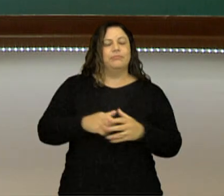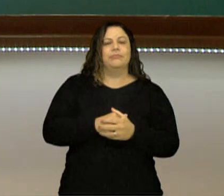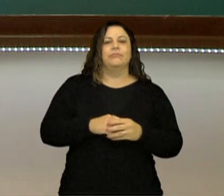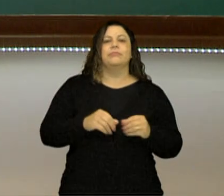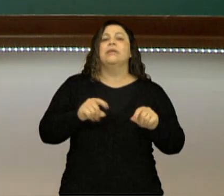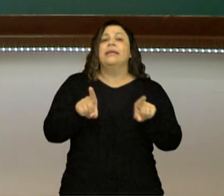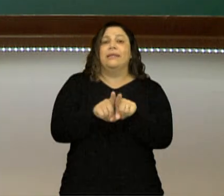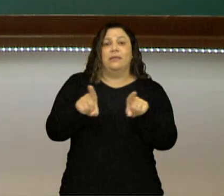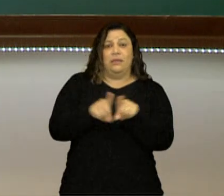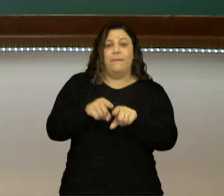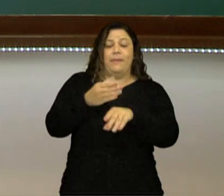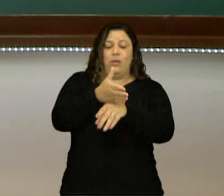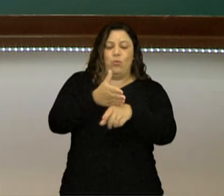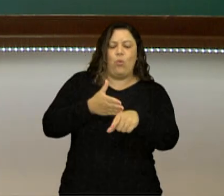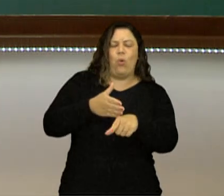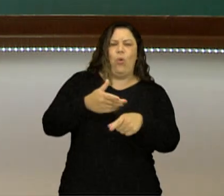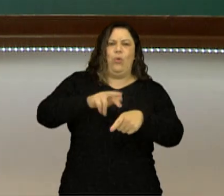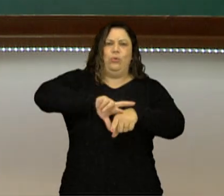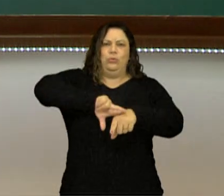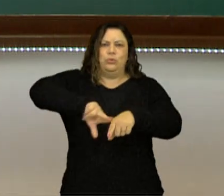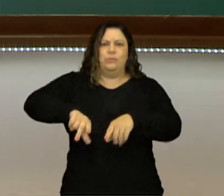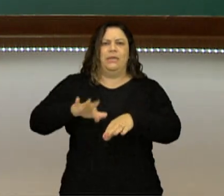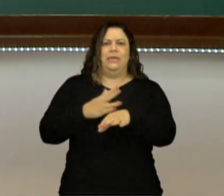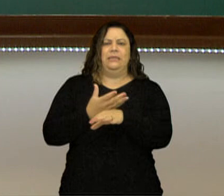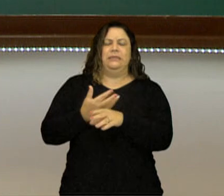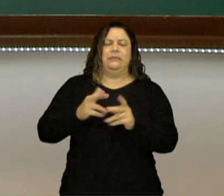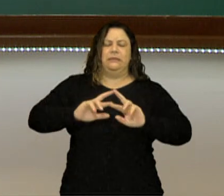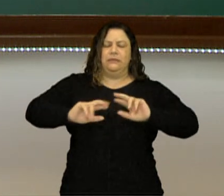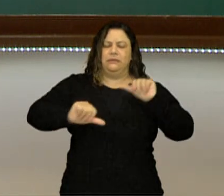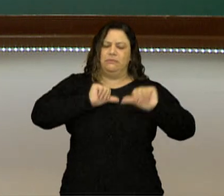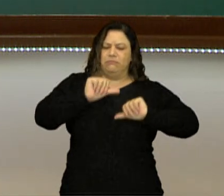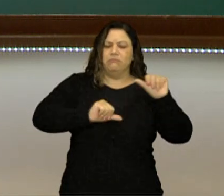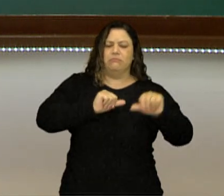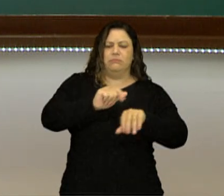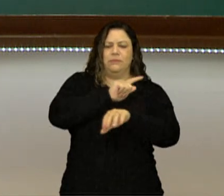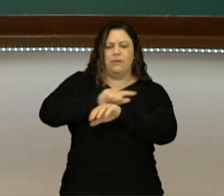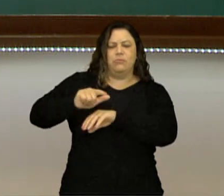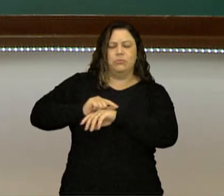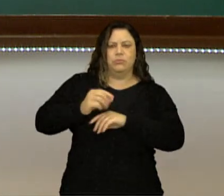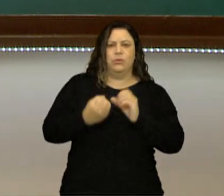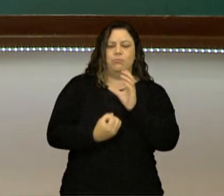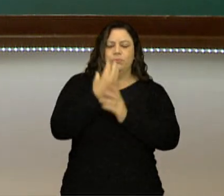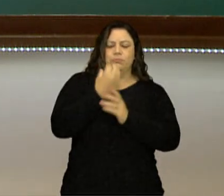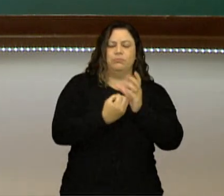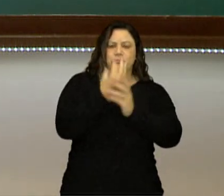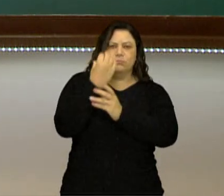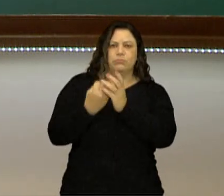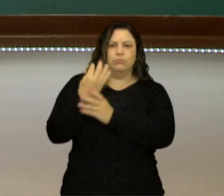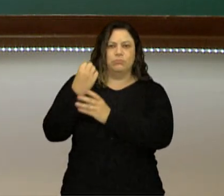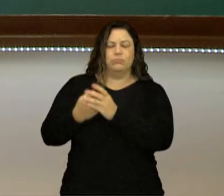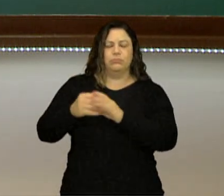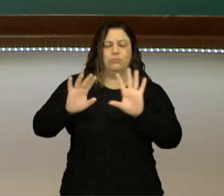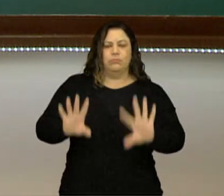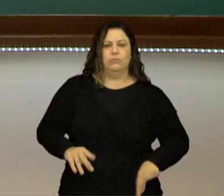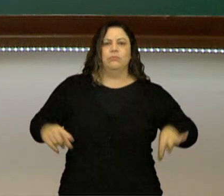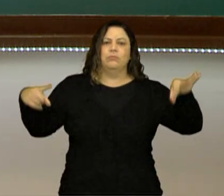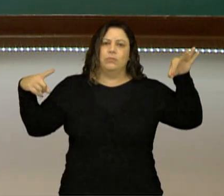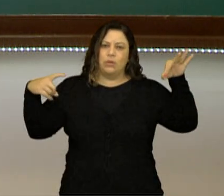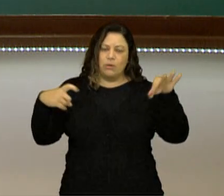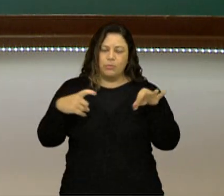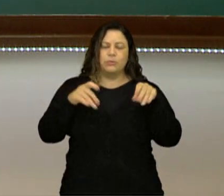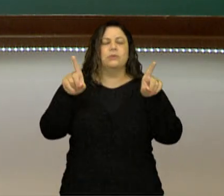de partes feridas, né, assim, alteradas, e também no caso de reprodução assexuada ali em alguns seres